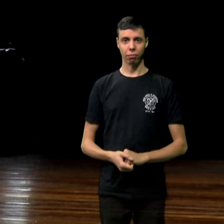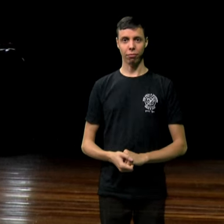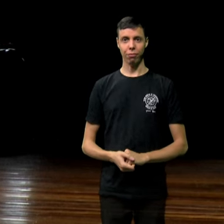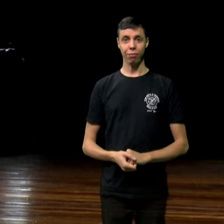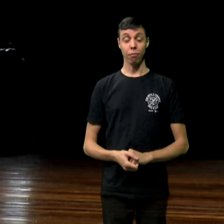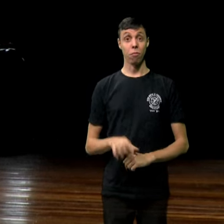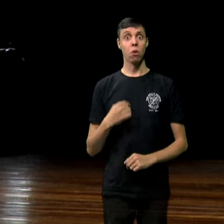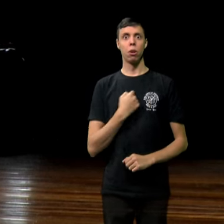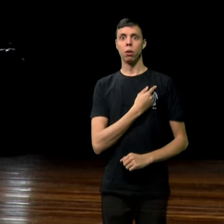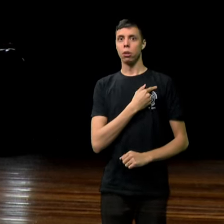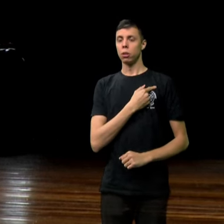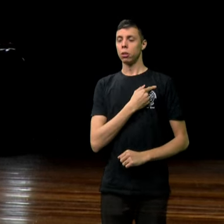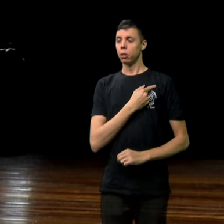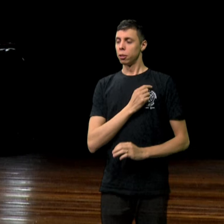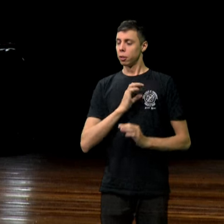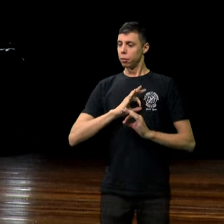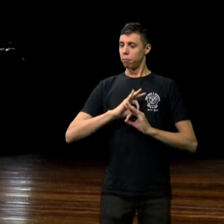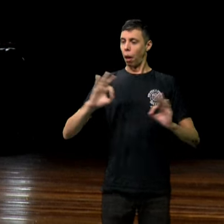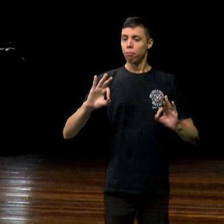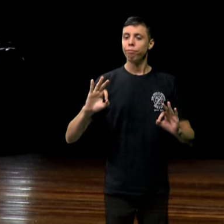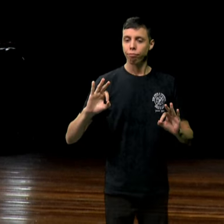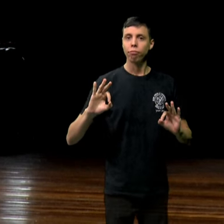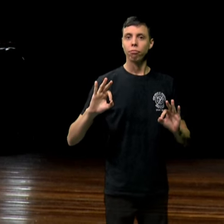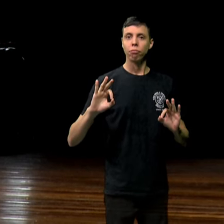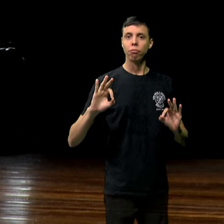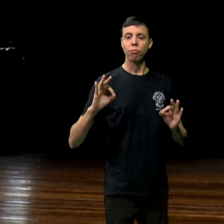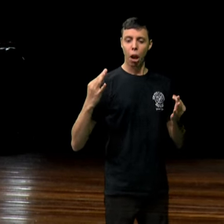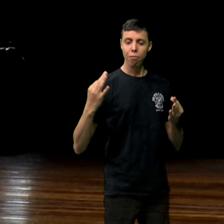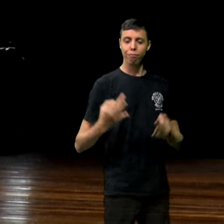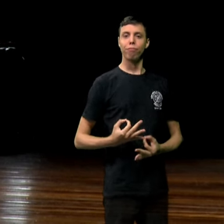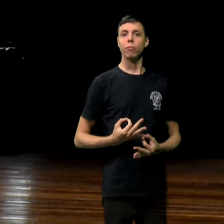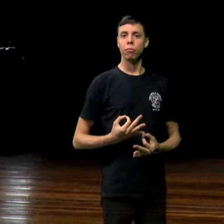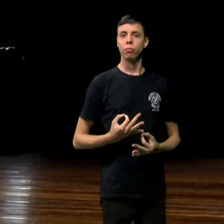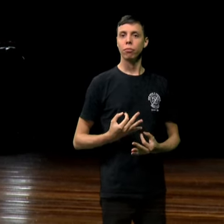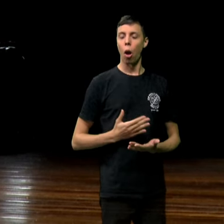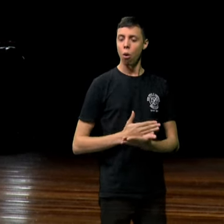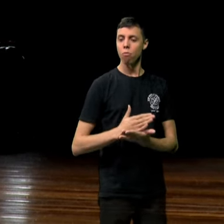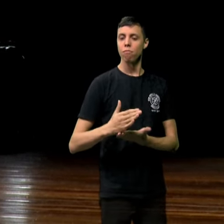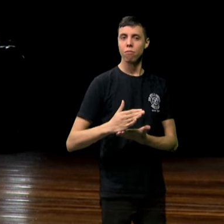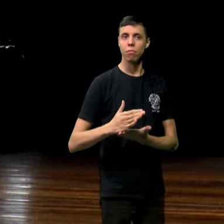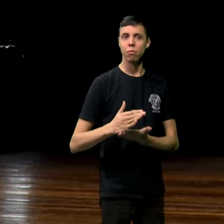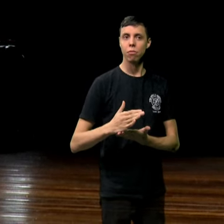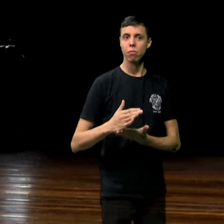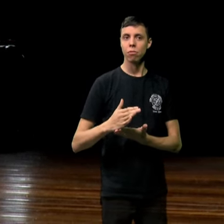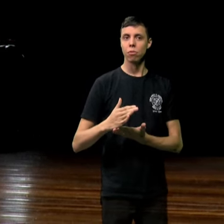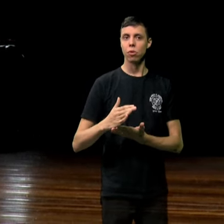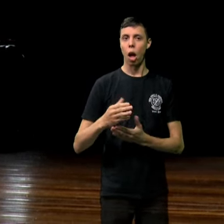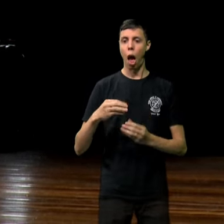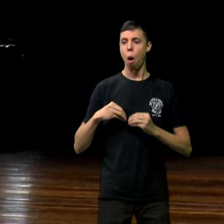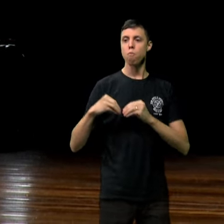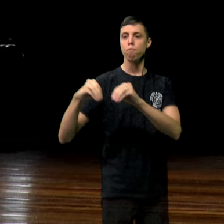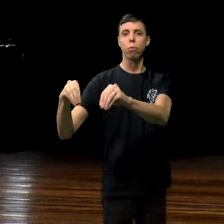Estamos prontos para transmitir. Estamos prontos para transferir.